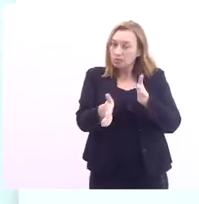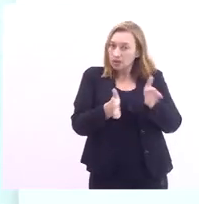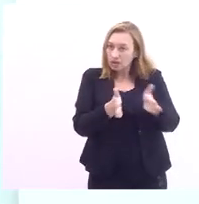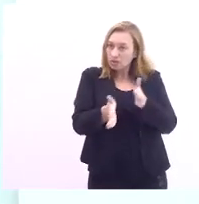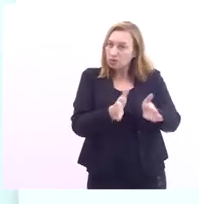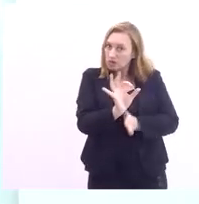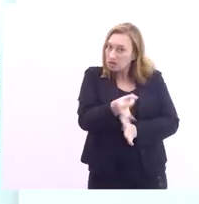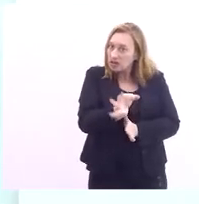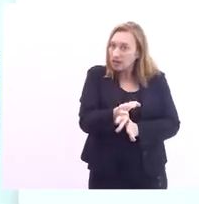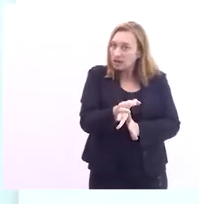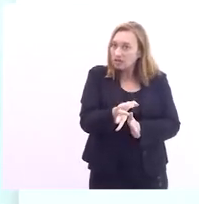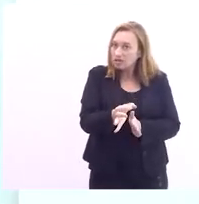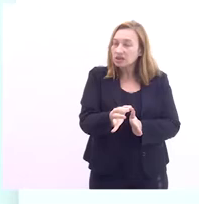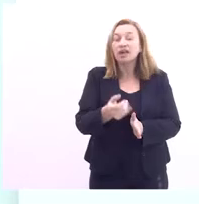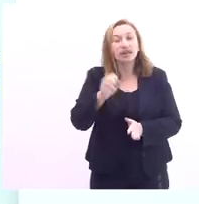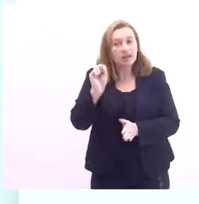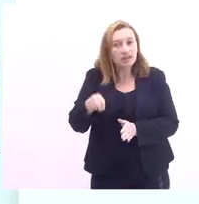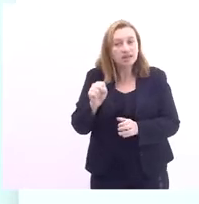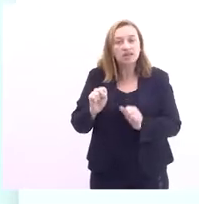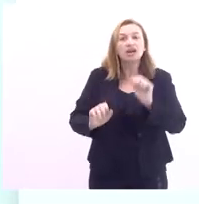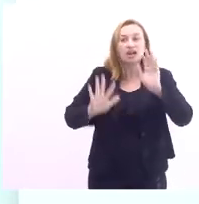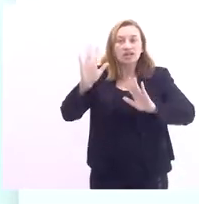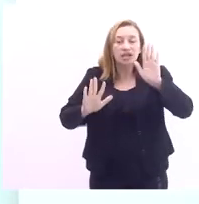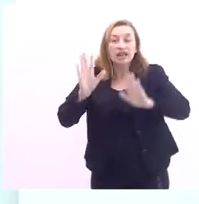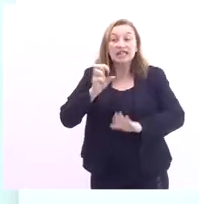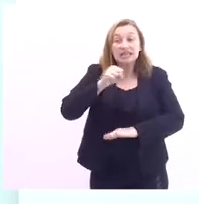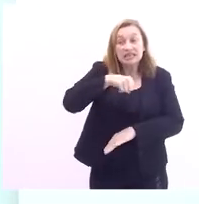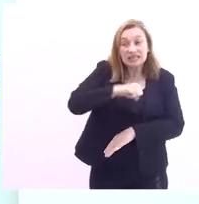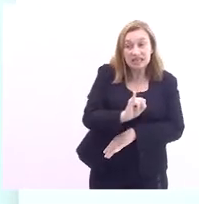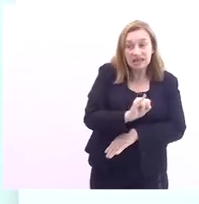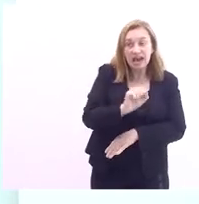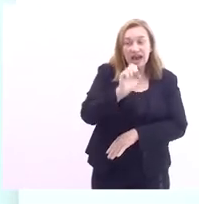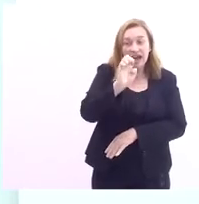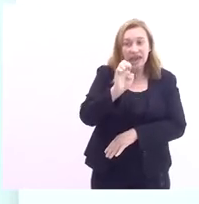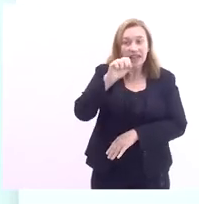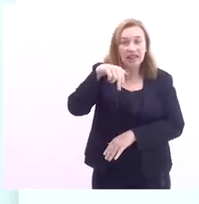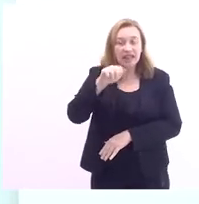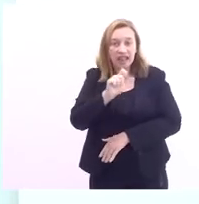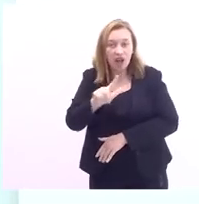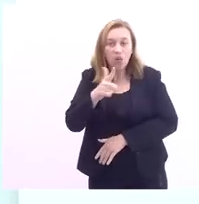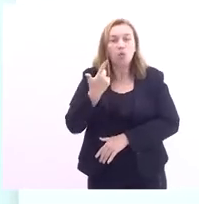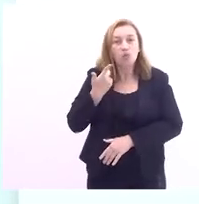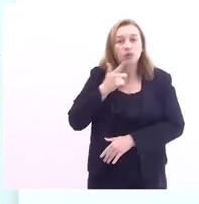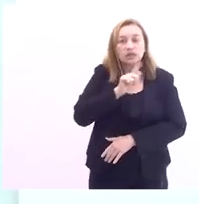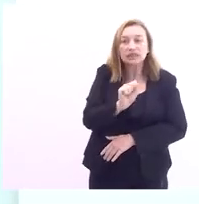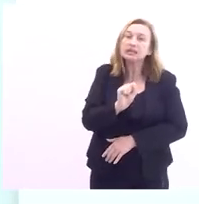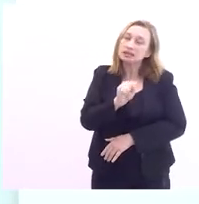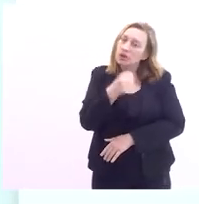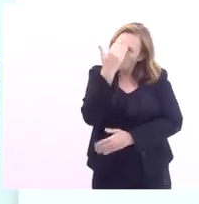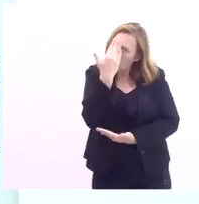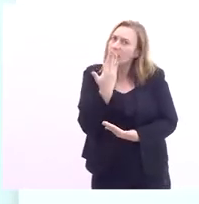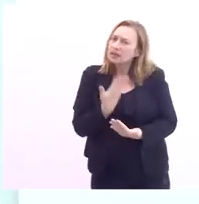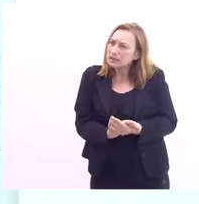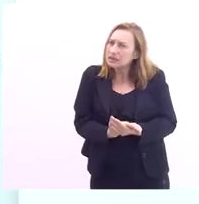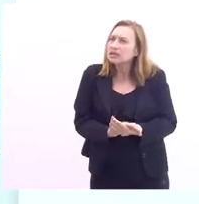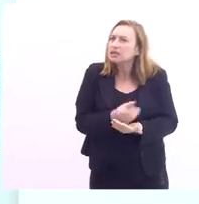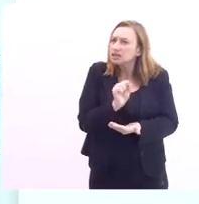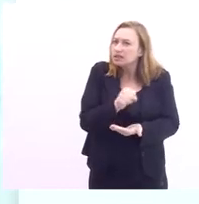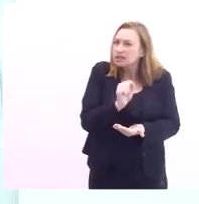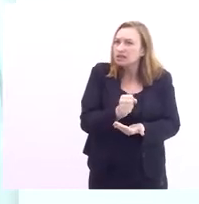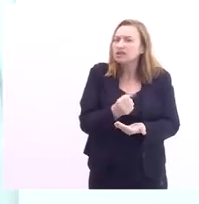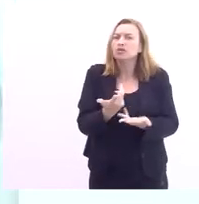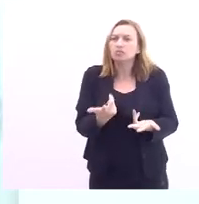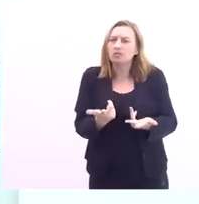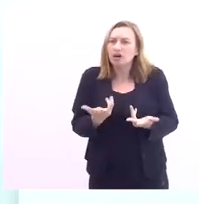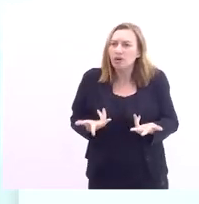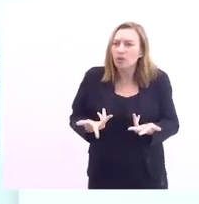Tem que ir para a licitação. Se a Enel ganhar, e eu acredito que tenderá a ganhar, efetivamente, até pela